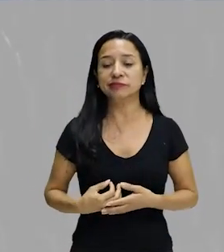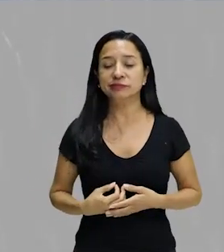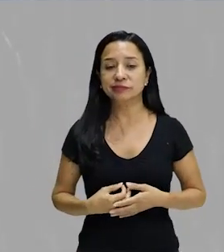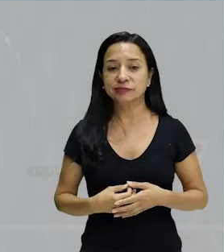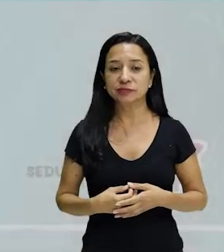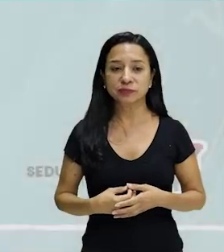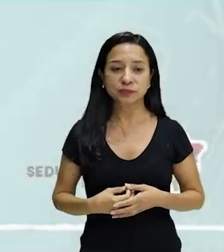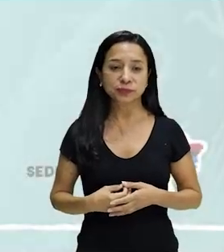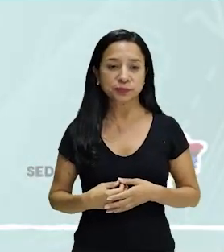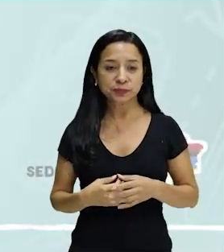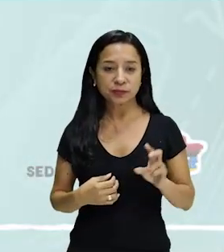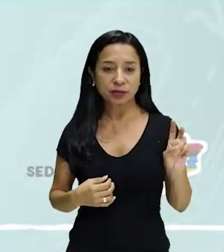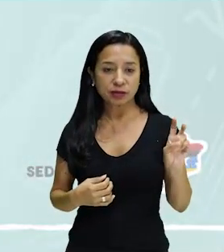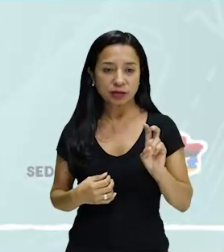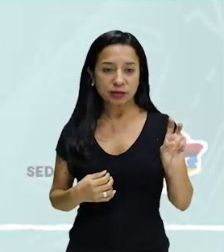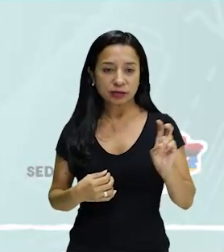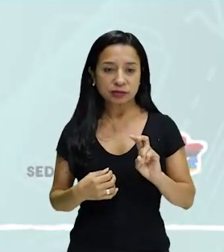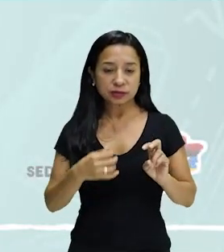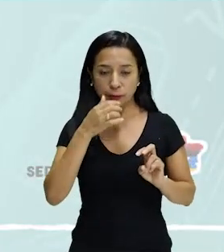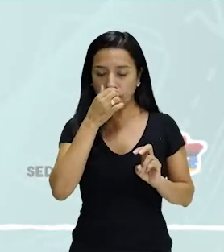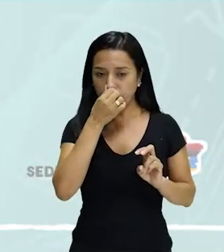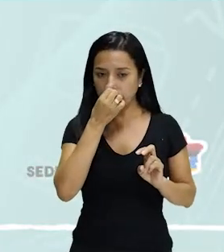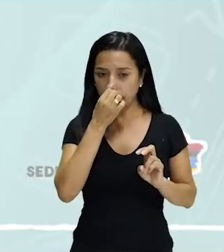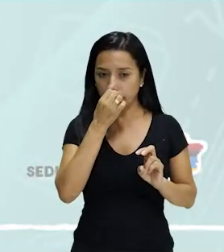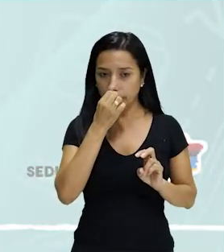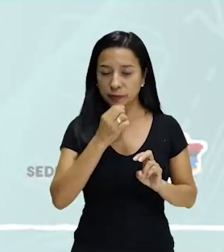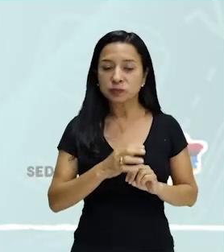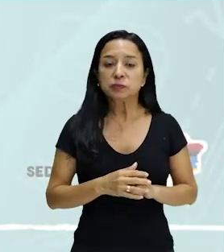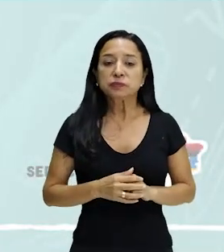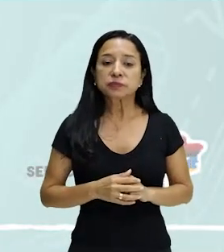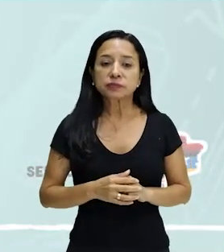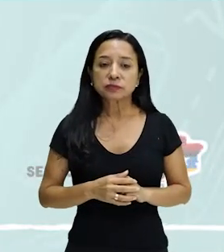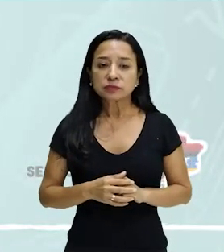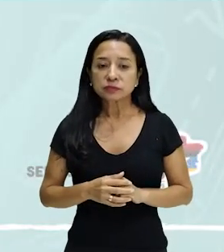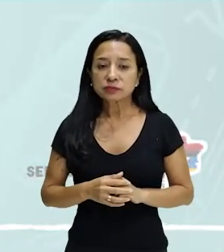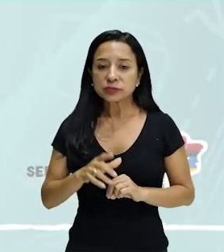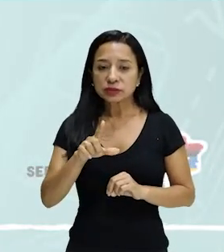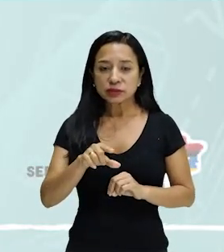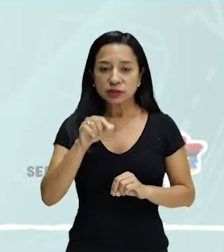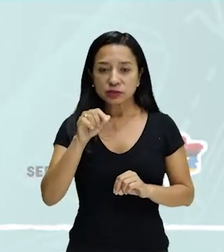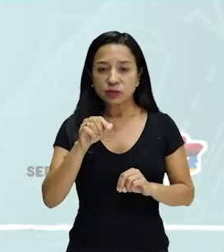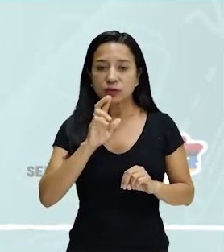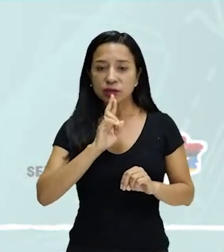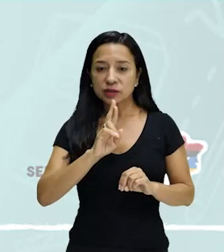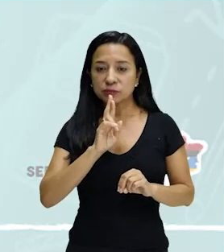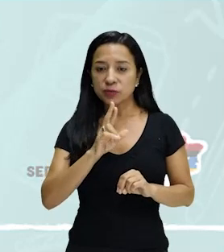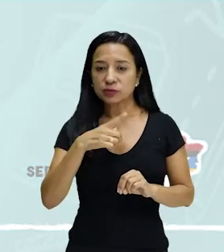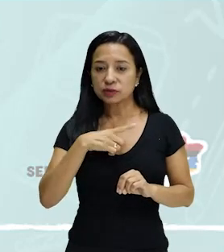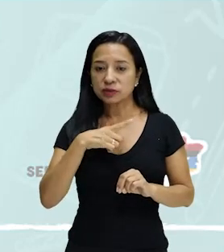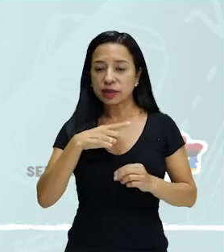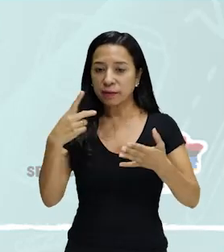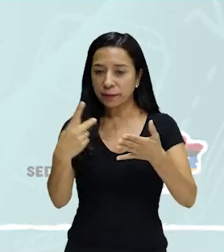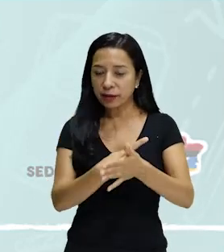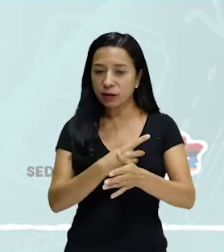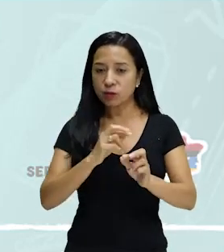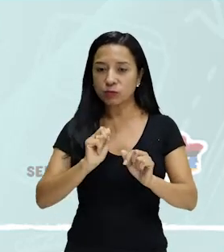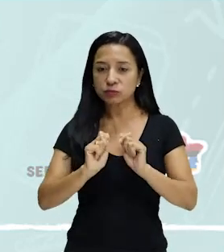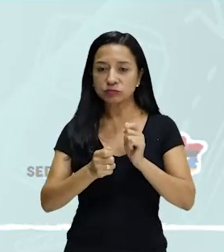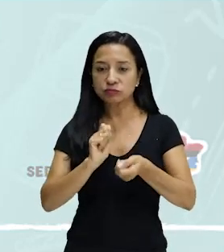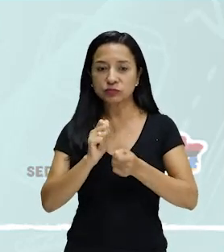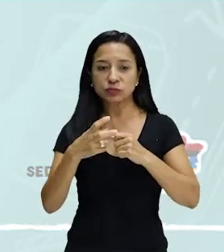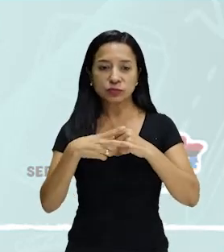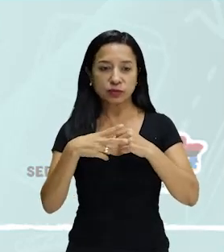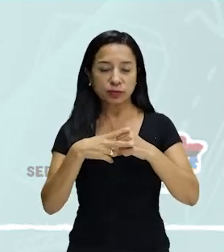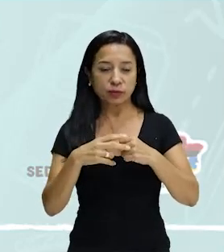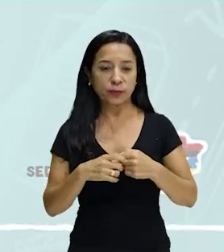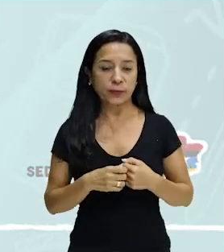aí. Quinta questão, preste bem atenção. Assinale a alternativa em que haja erro de regência verbal. Já sabemos